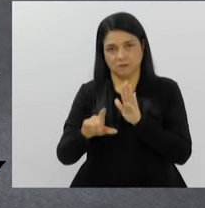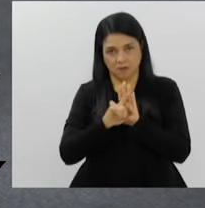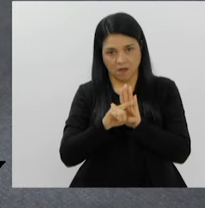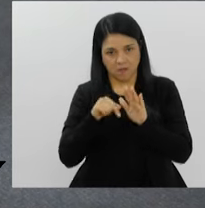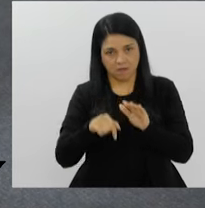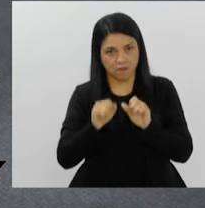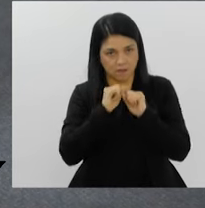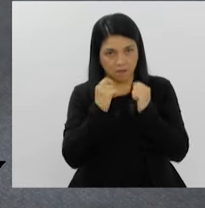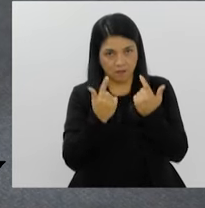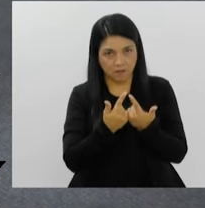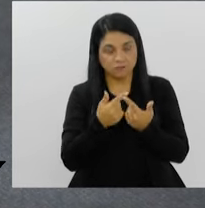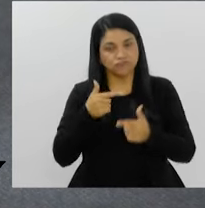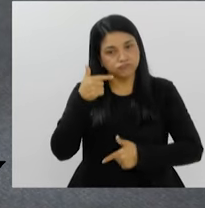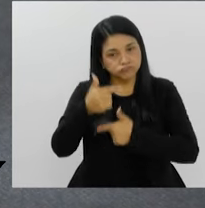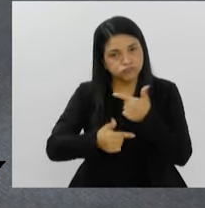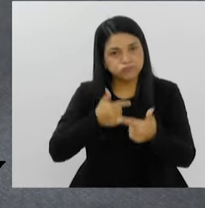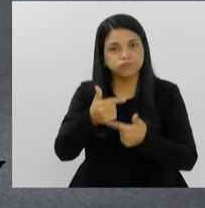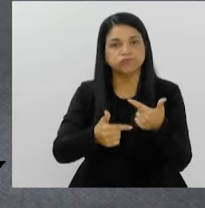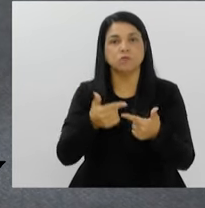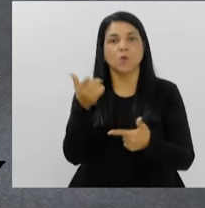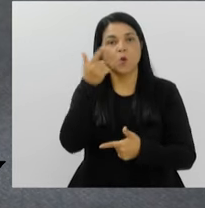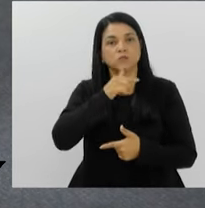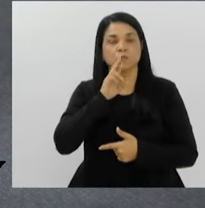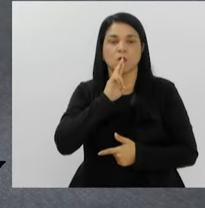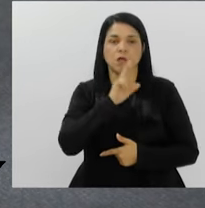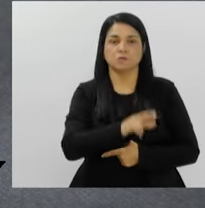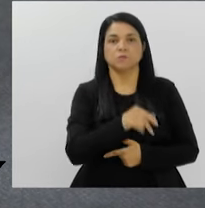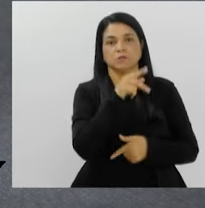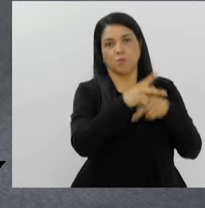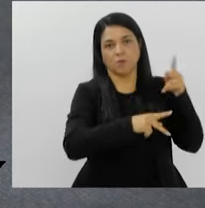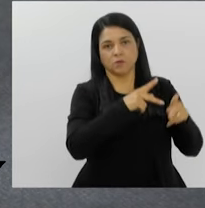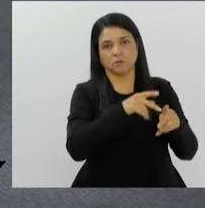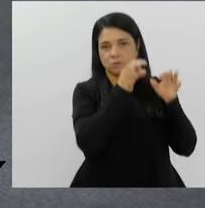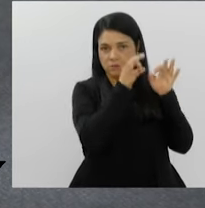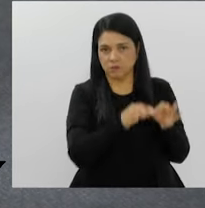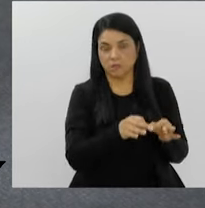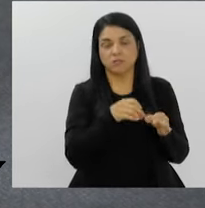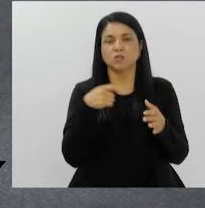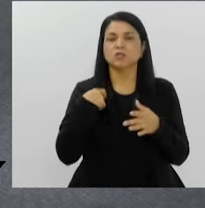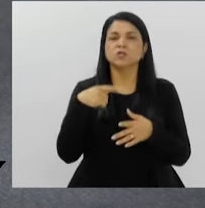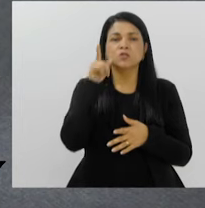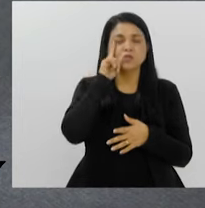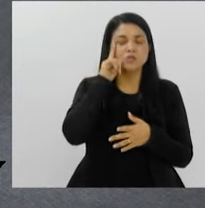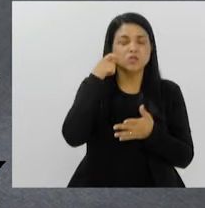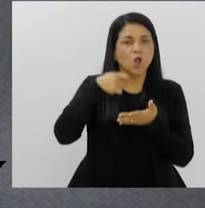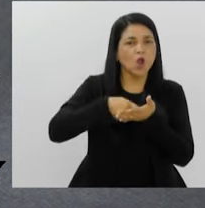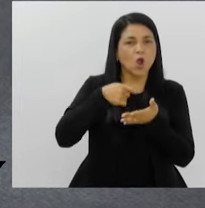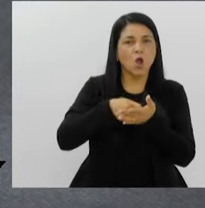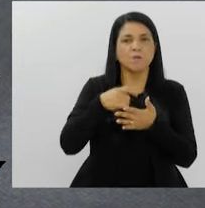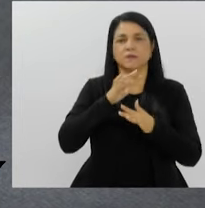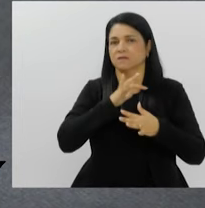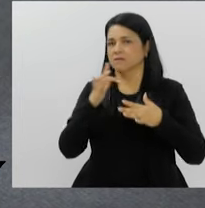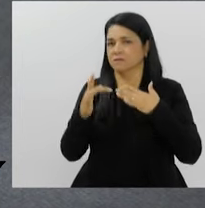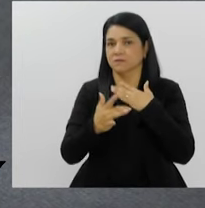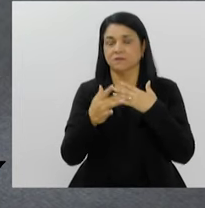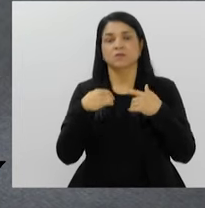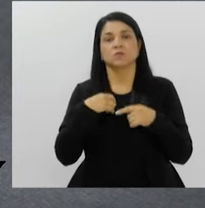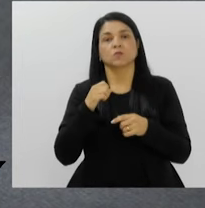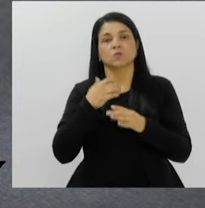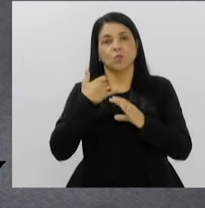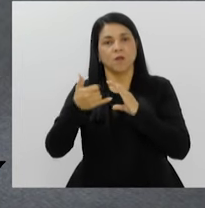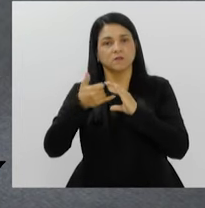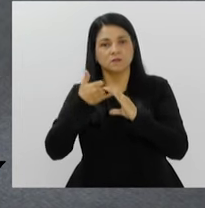continuar avançando para que possamos dar uma resposta à população que nos cobra diariamente nas nossas redes sociais, no WhatsApp, gente que tem uma